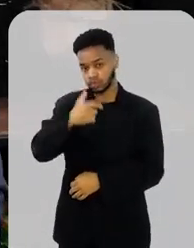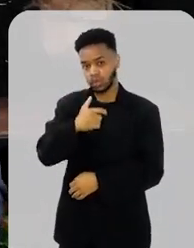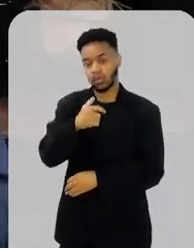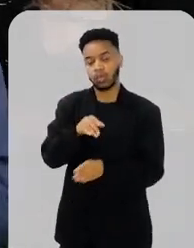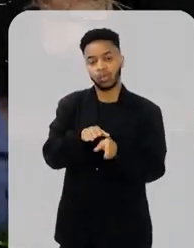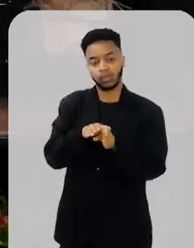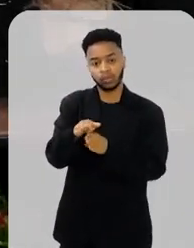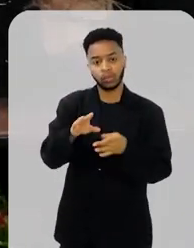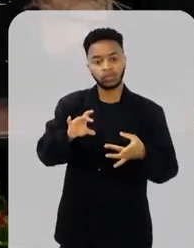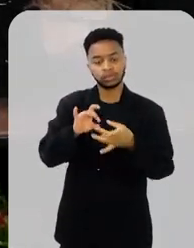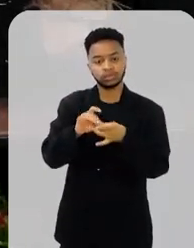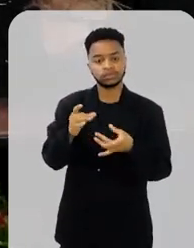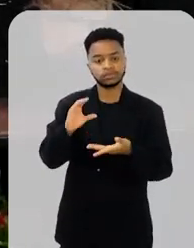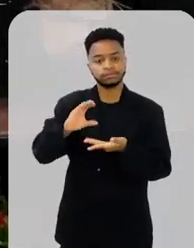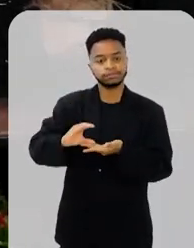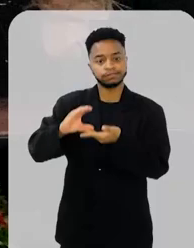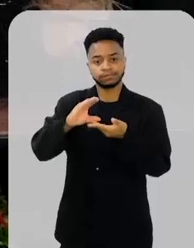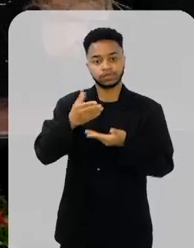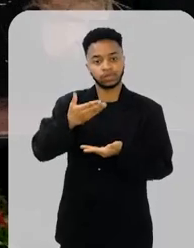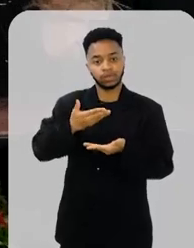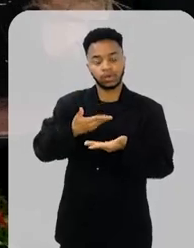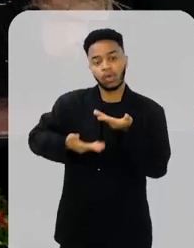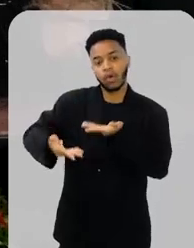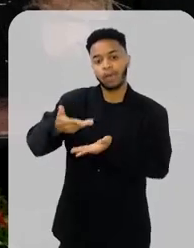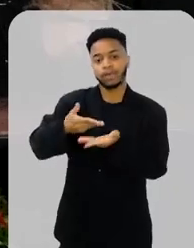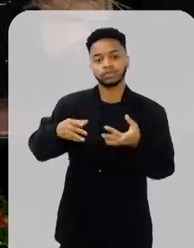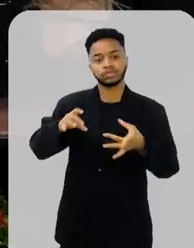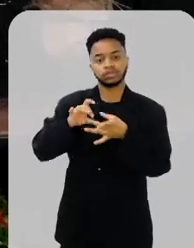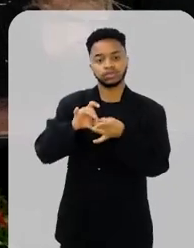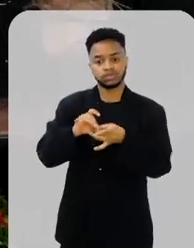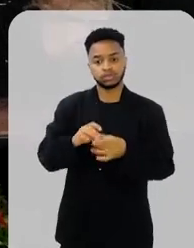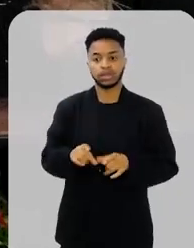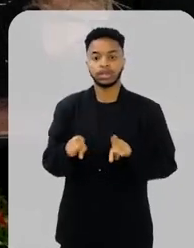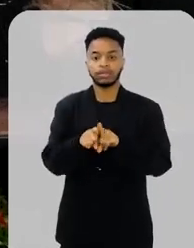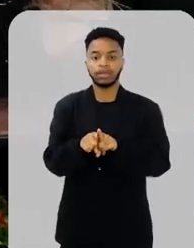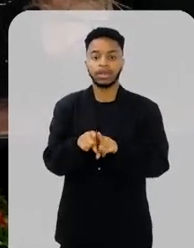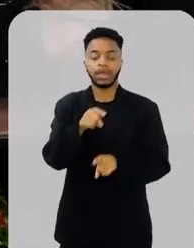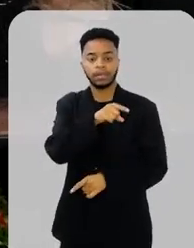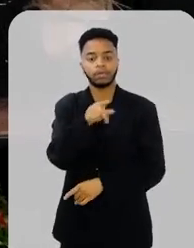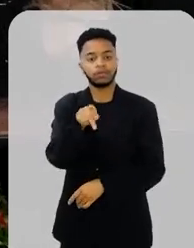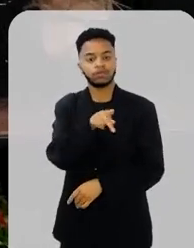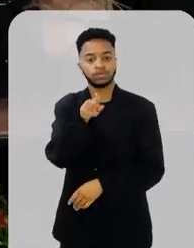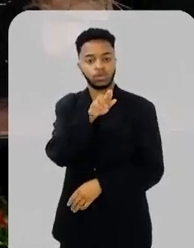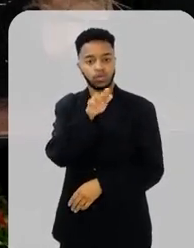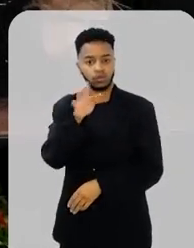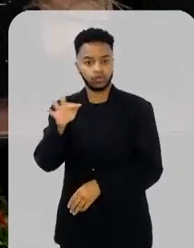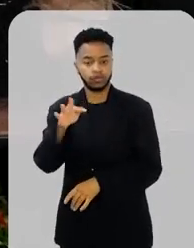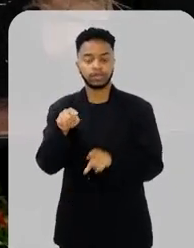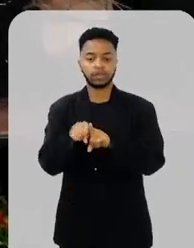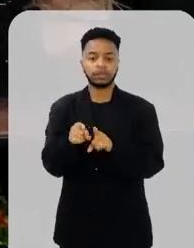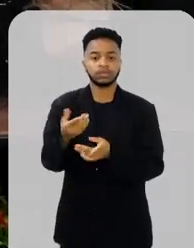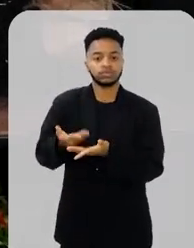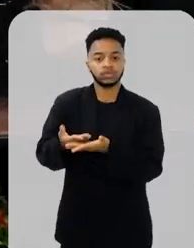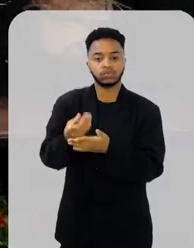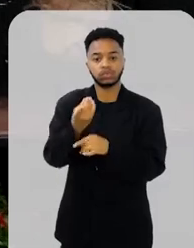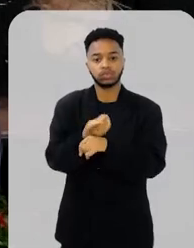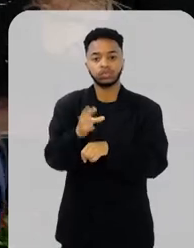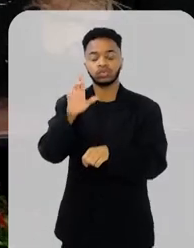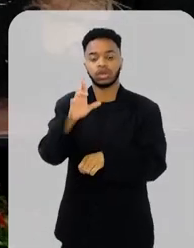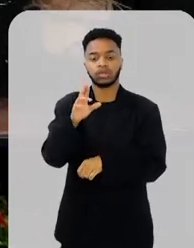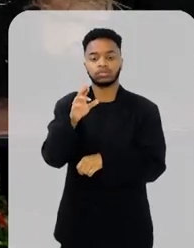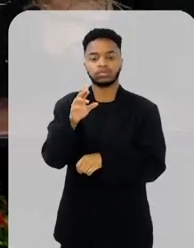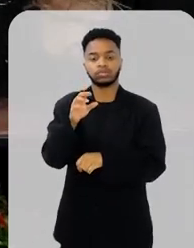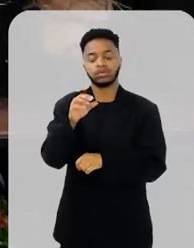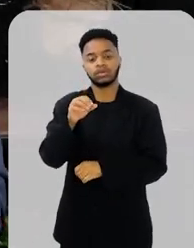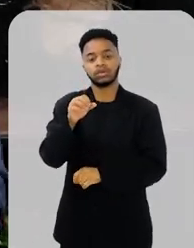conselheiro, integro, com muito orgulho e compartilho contigo da instituição. Paulo também é professor da UF, é doutorando em